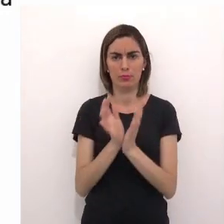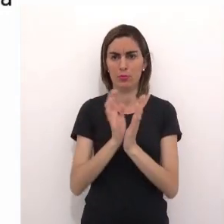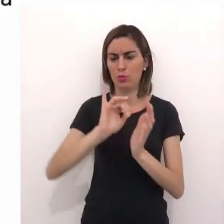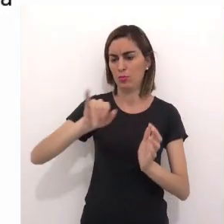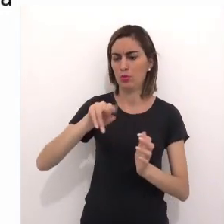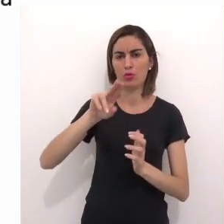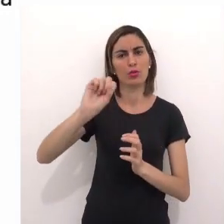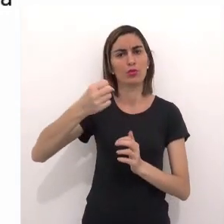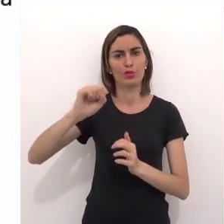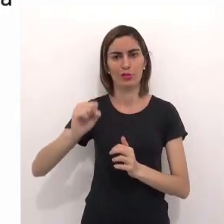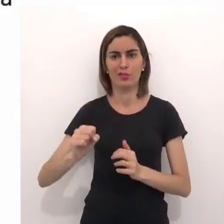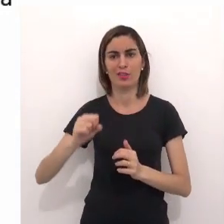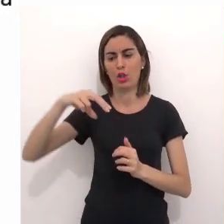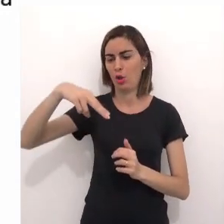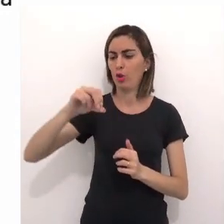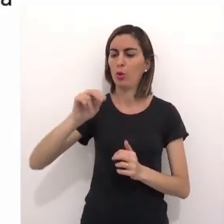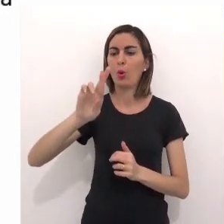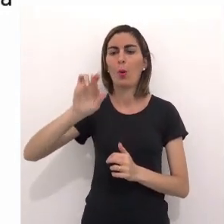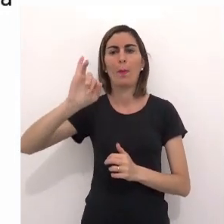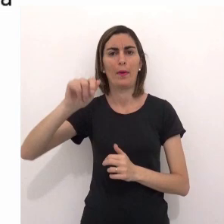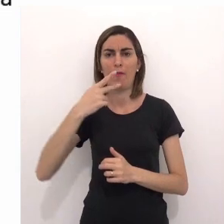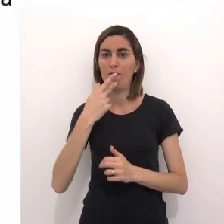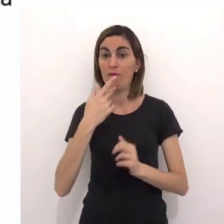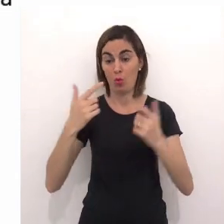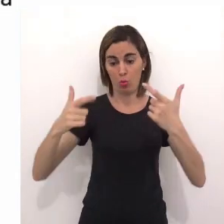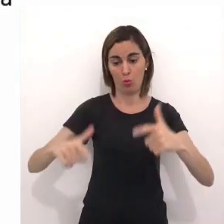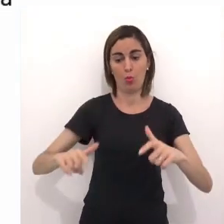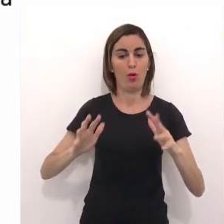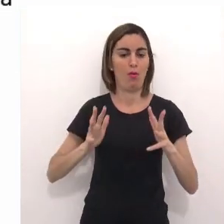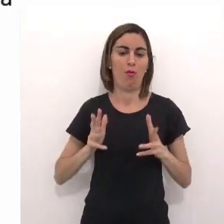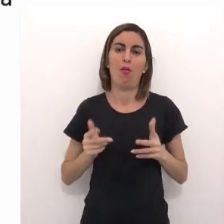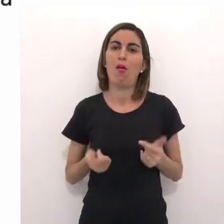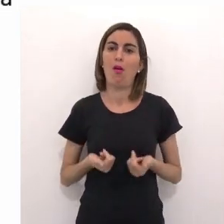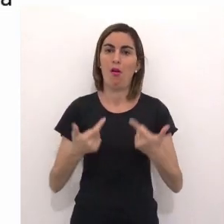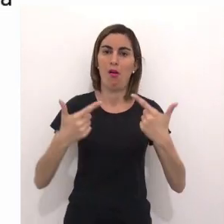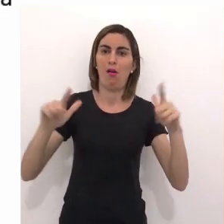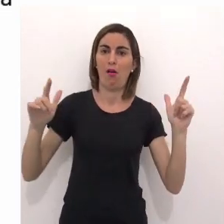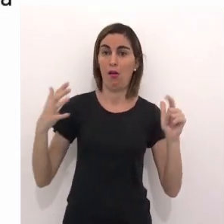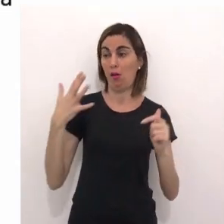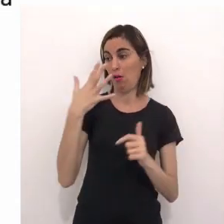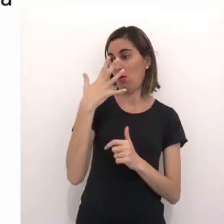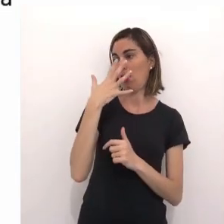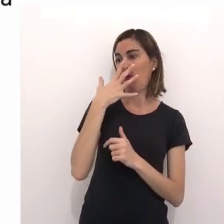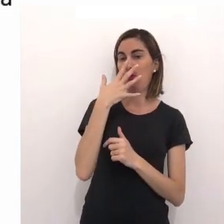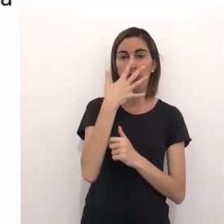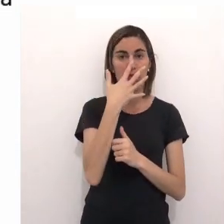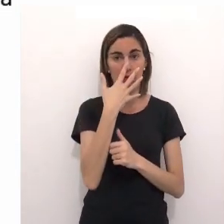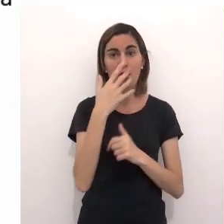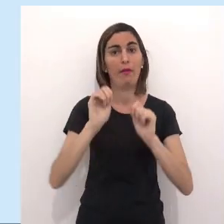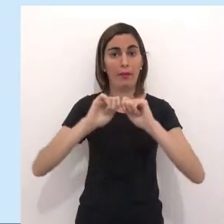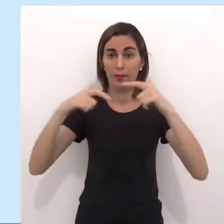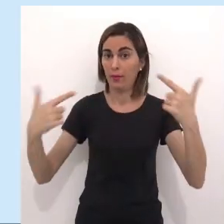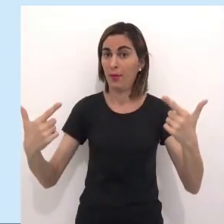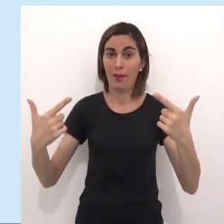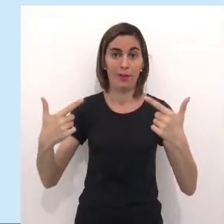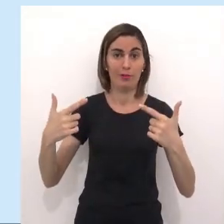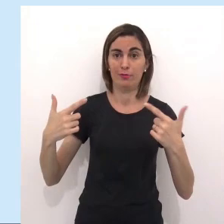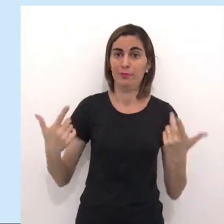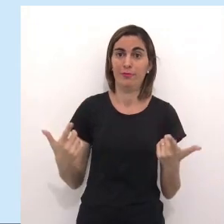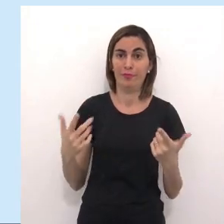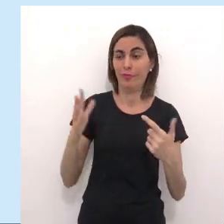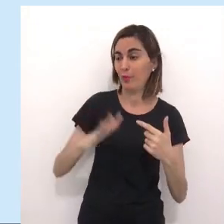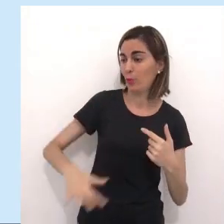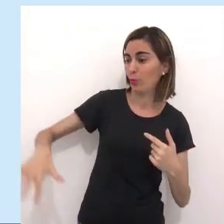Nóbrega chamou este momento de santidade. Tal fenômeno para ele era diabólico. Claro, né? Tudo aquilo